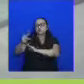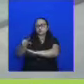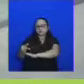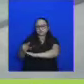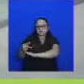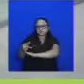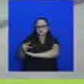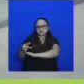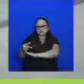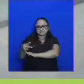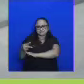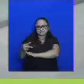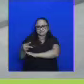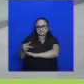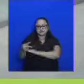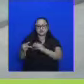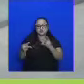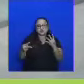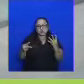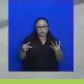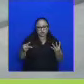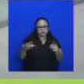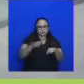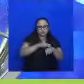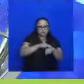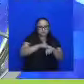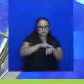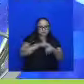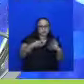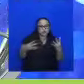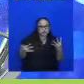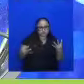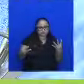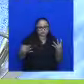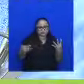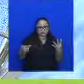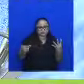2. Anote aí, bola marrom número 4.